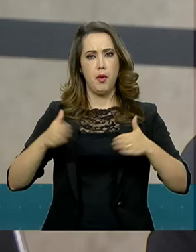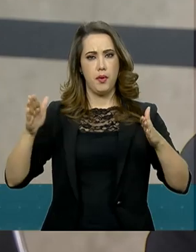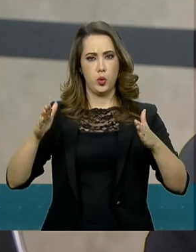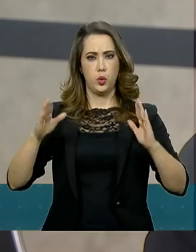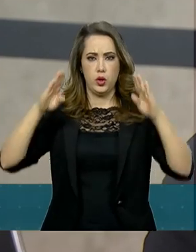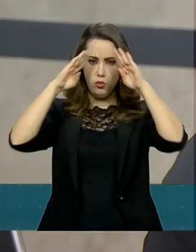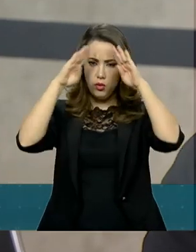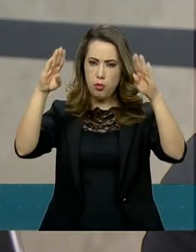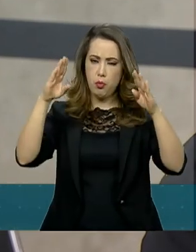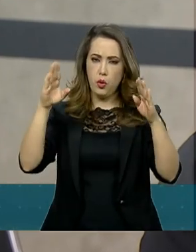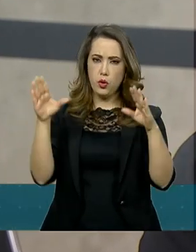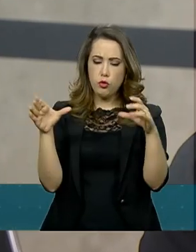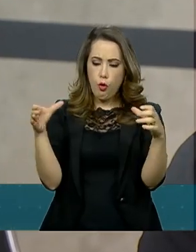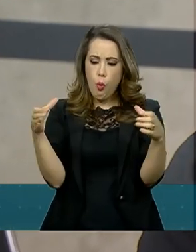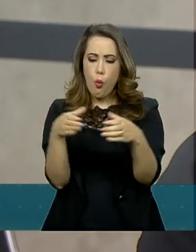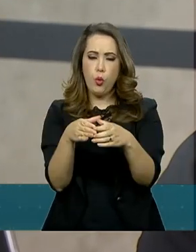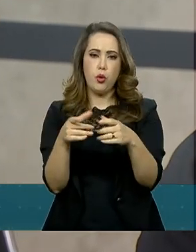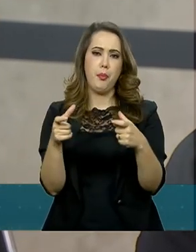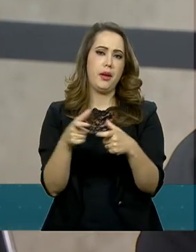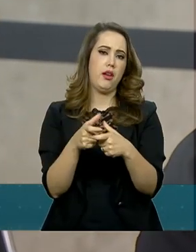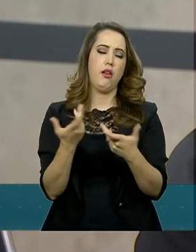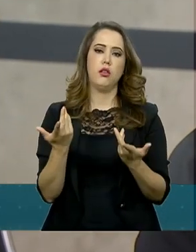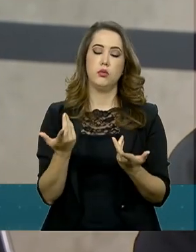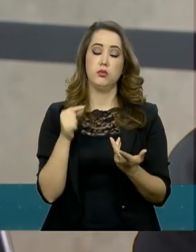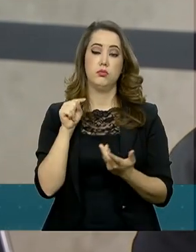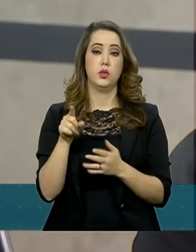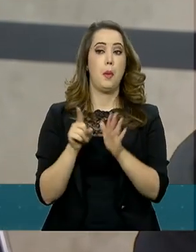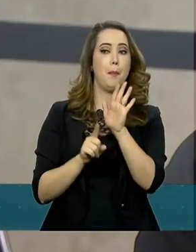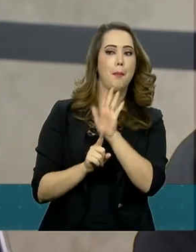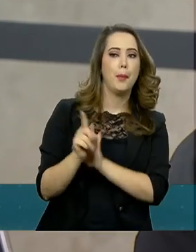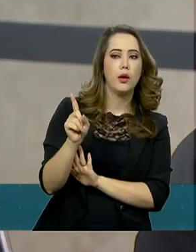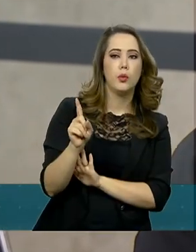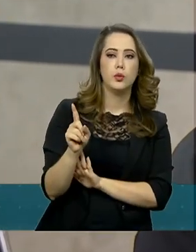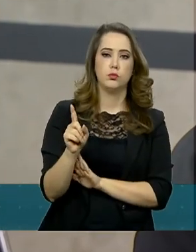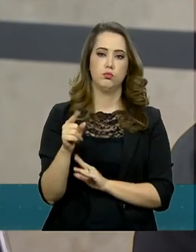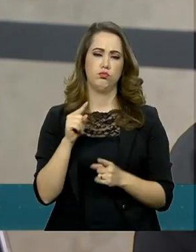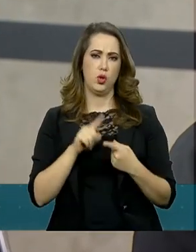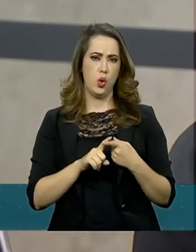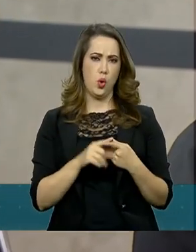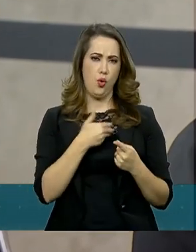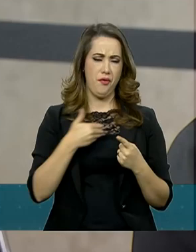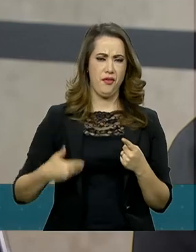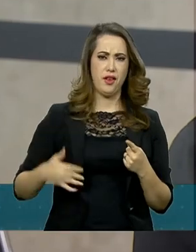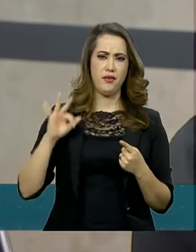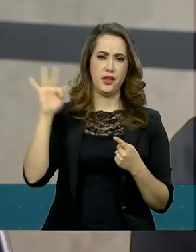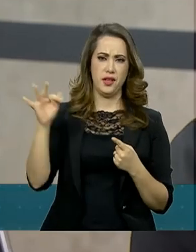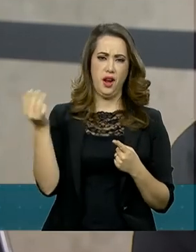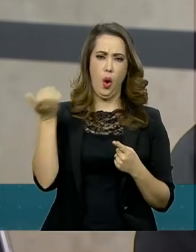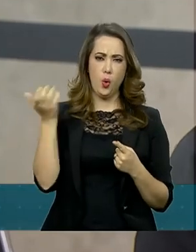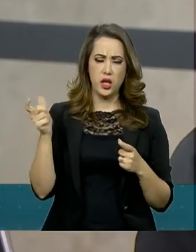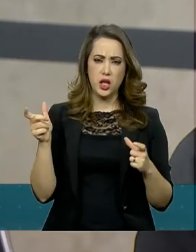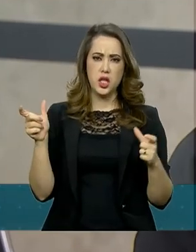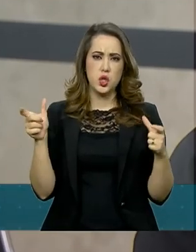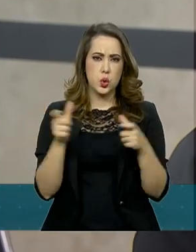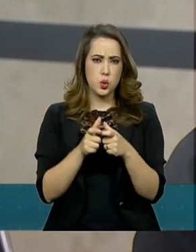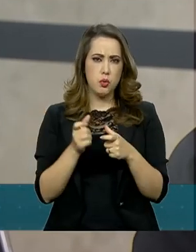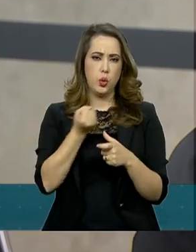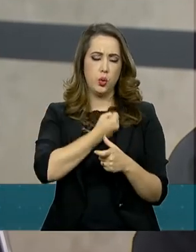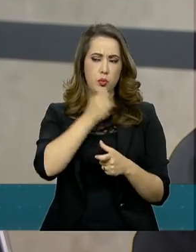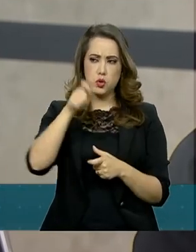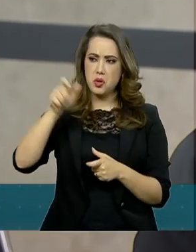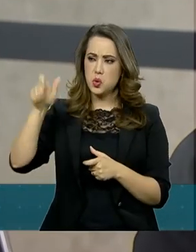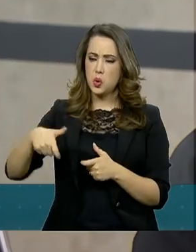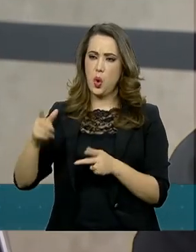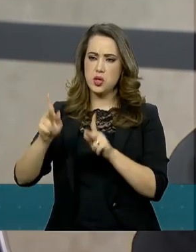disso eu tenho algumas perguntas para o senhor é parte do governo federal uma orientação para que a inauguração não fosse aberta ao público